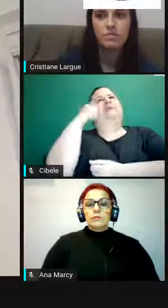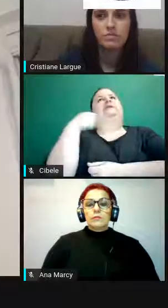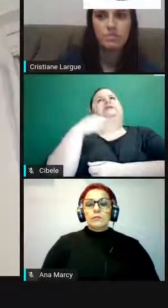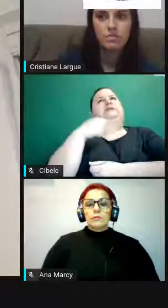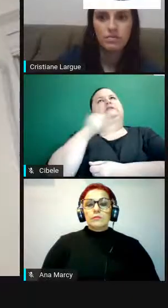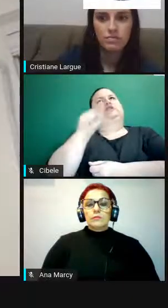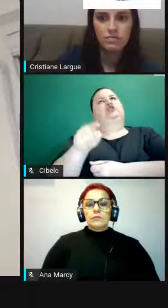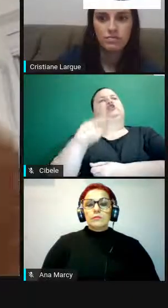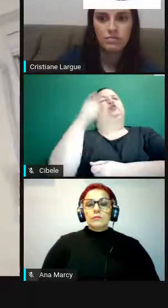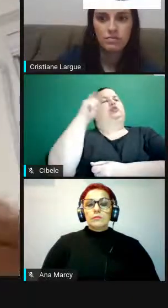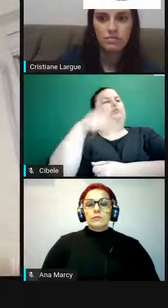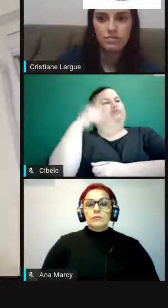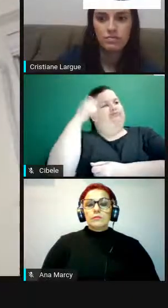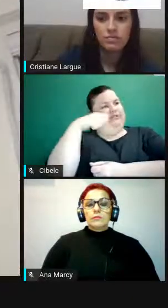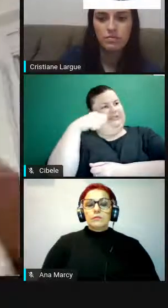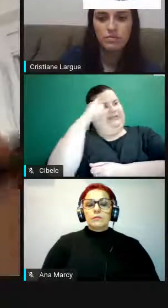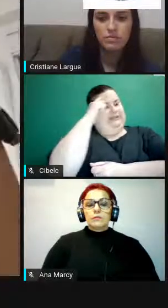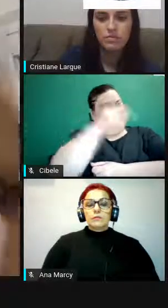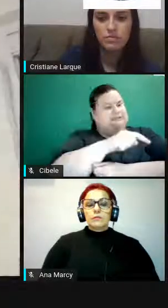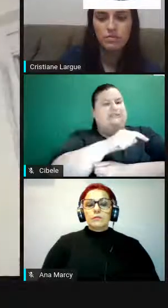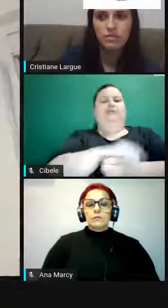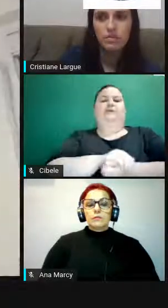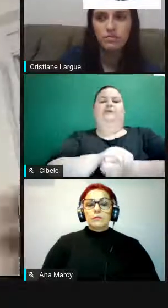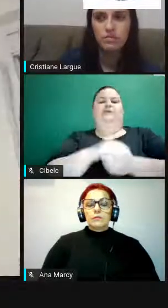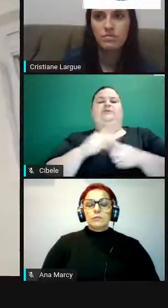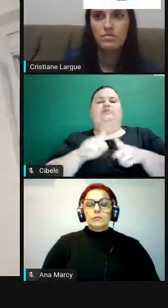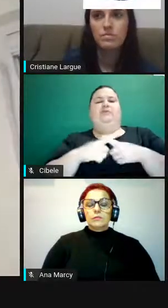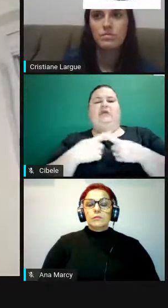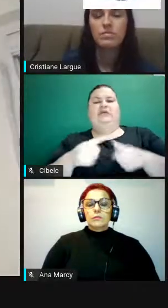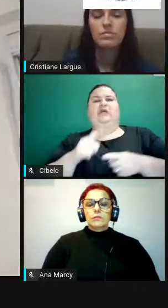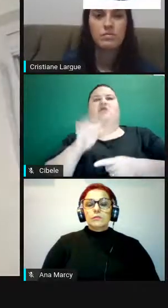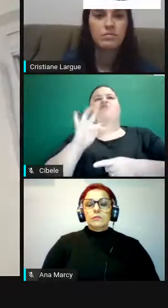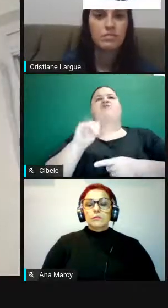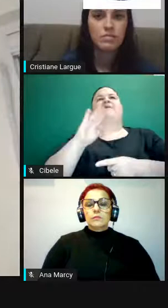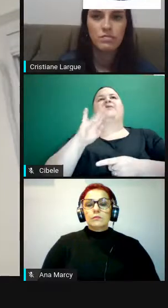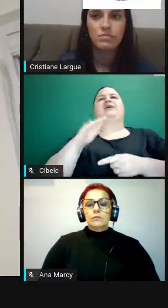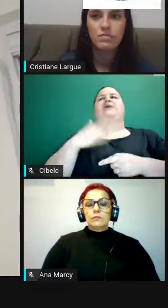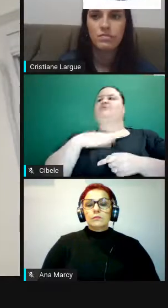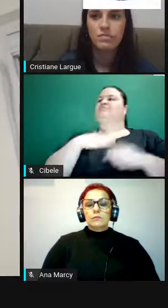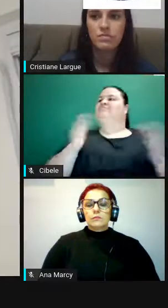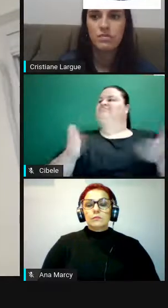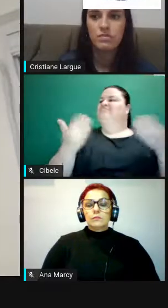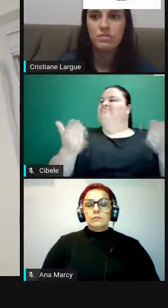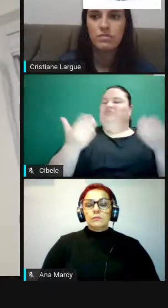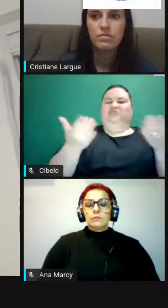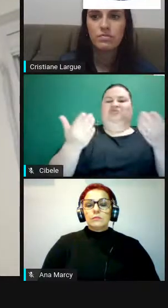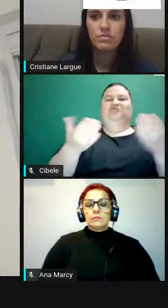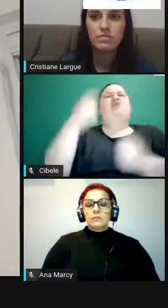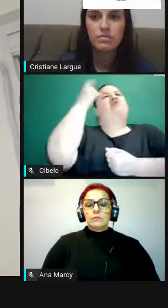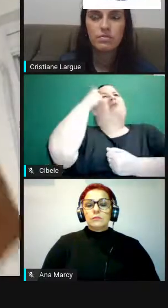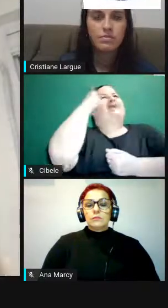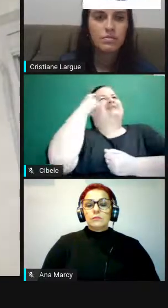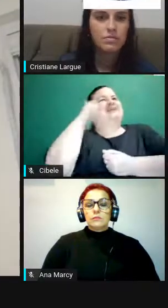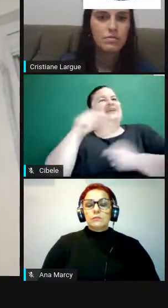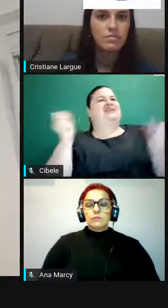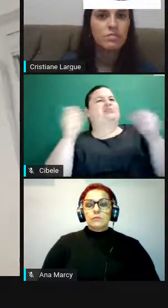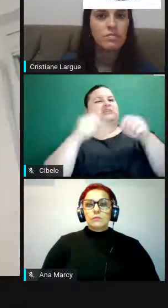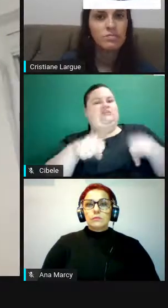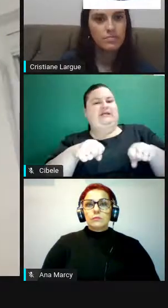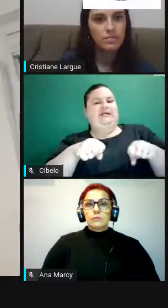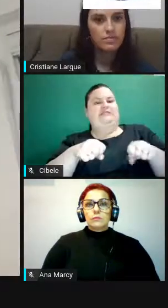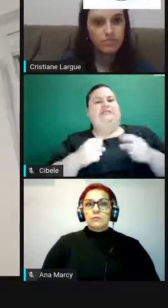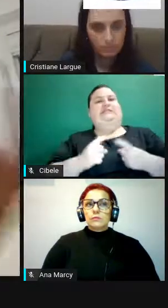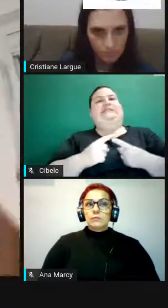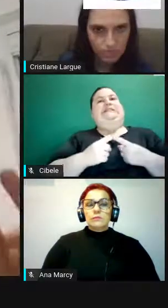Fabiano Vaz Costeira da palestra dele me motivou vou começar hoje eu vou te dar essa possibilidade daí vêm os mas